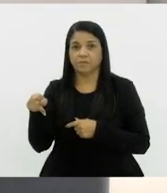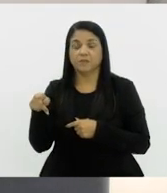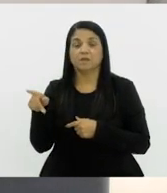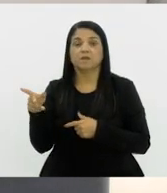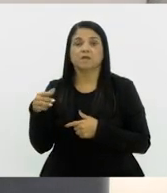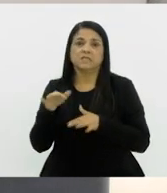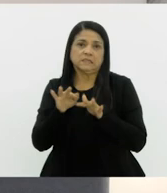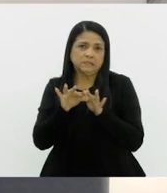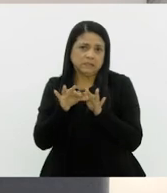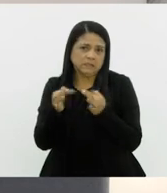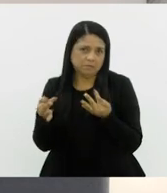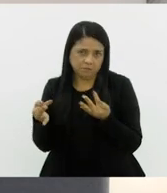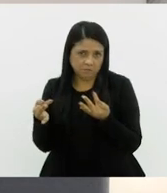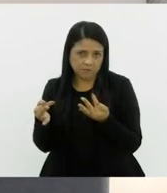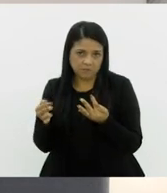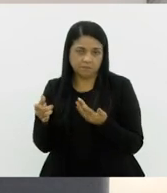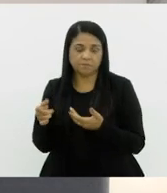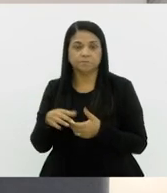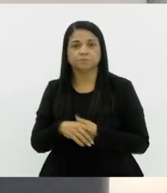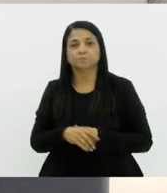caseiro, né,